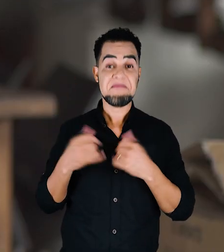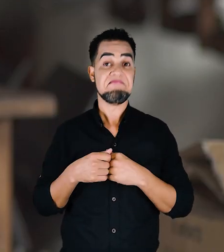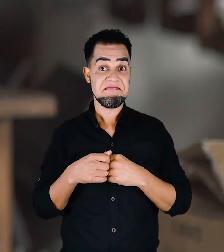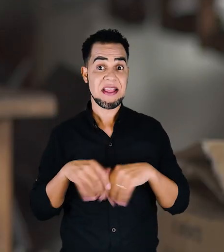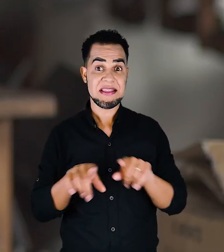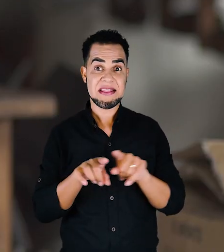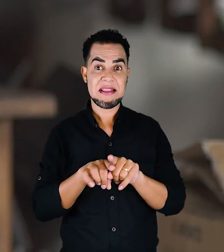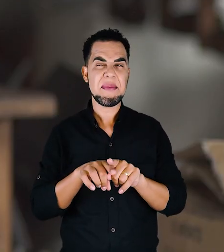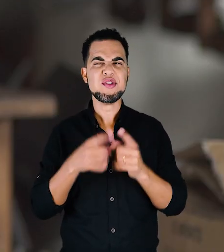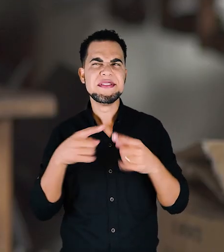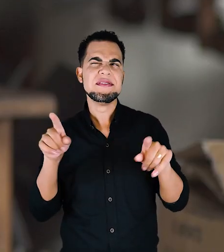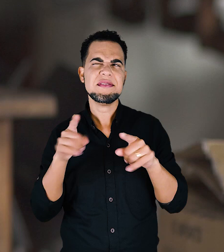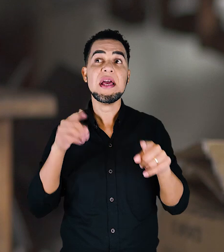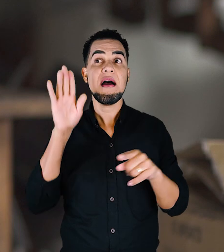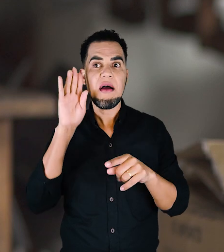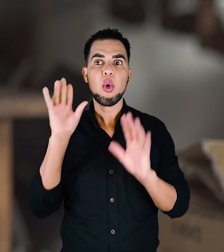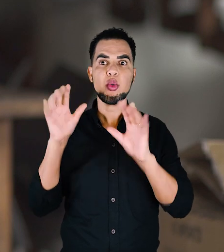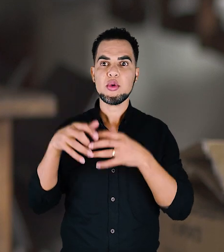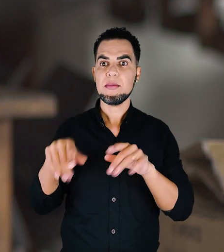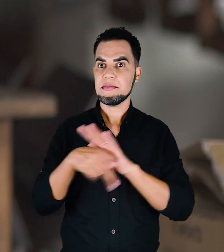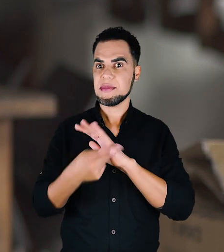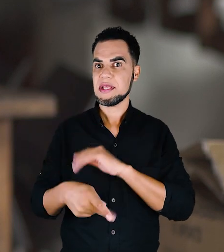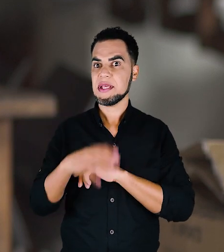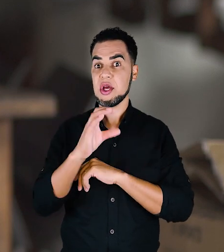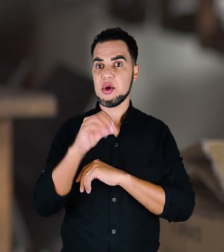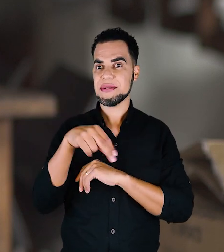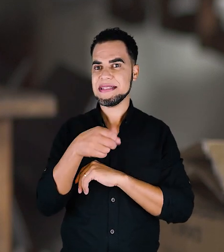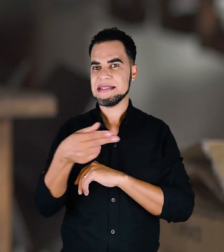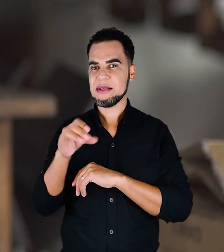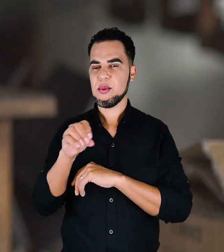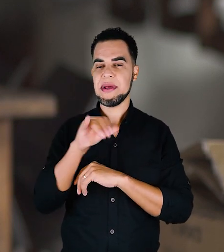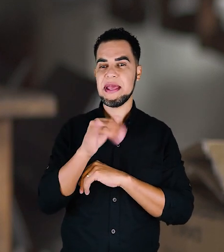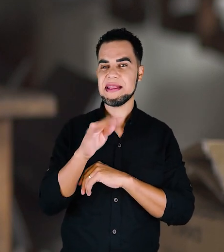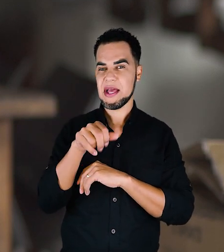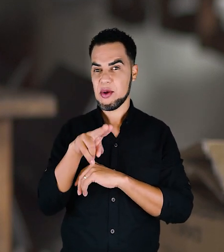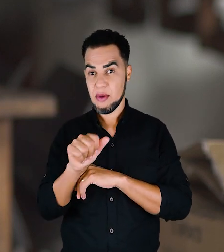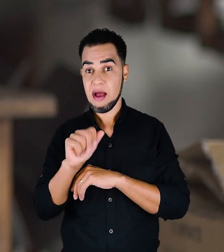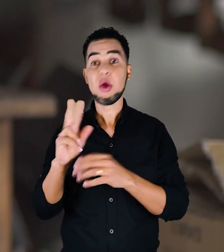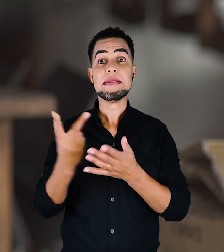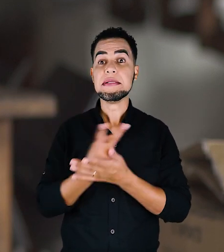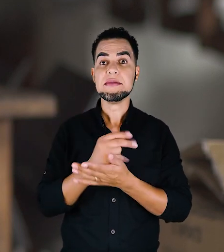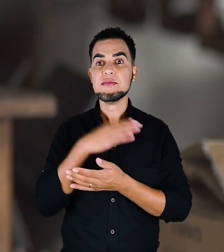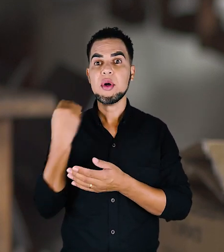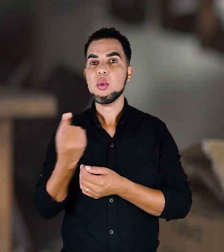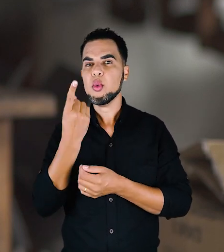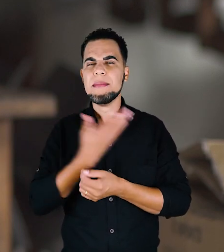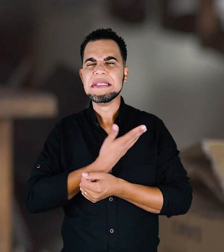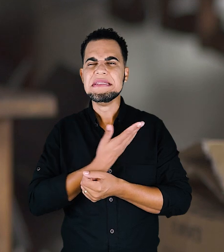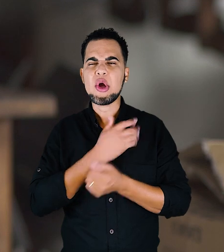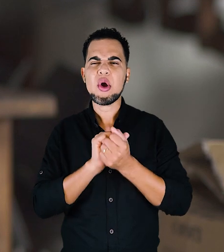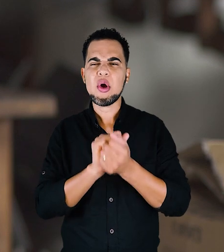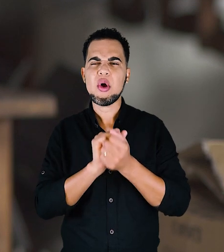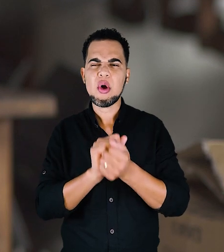tem um pessoal aqui também de Conceição de Itaguá. Até pouco tempo faleceu um desses amigos e